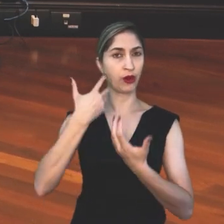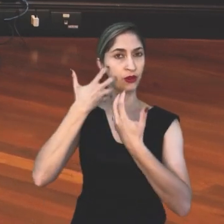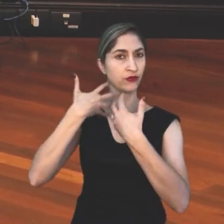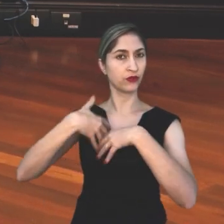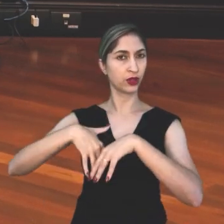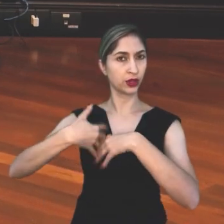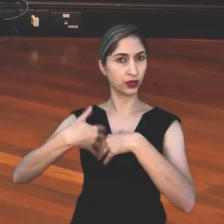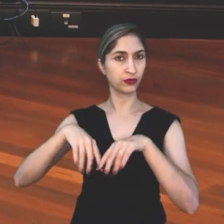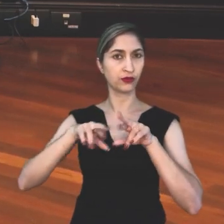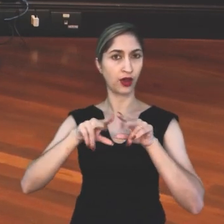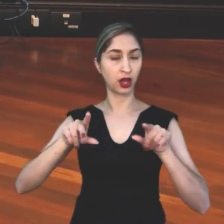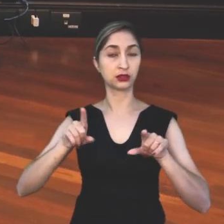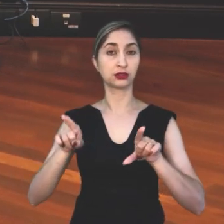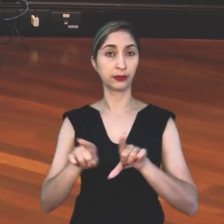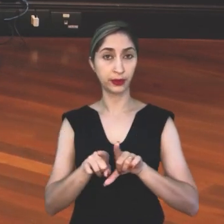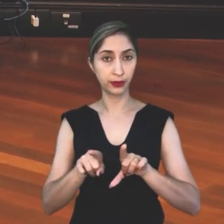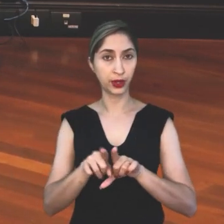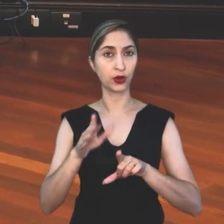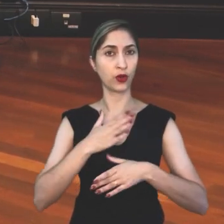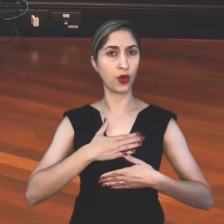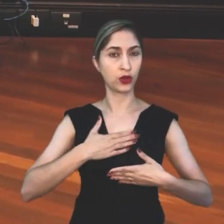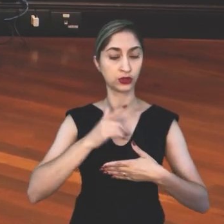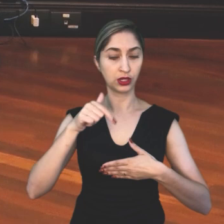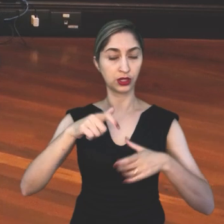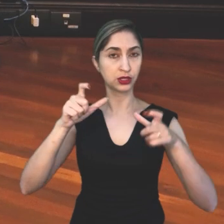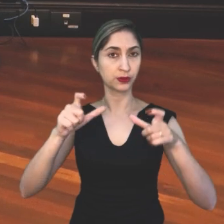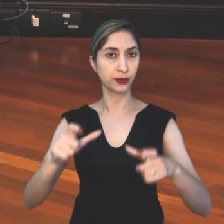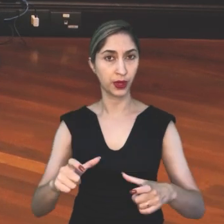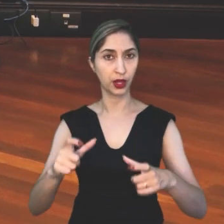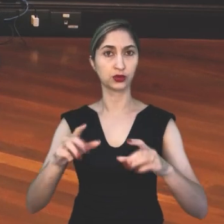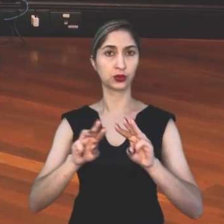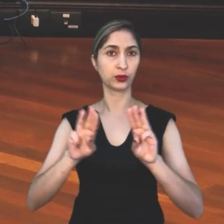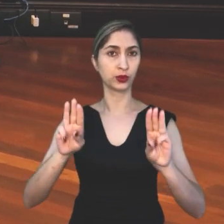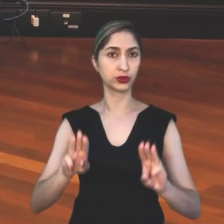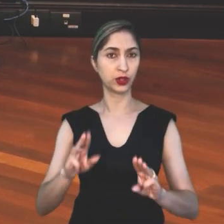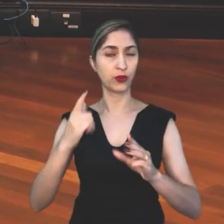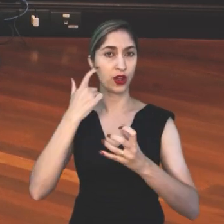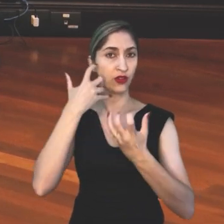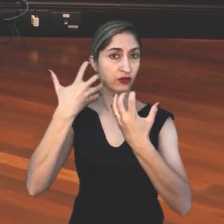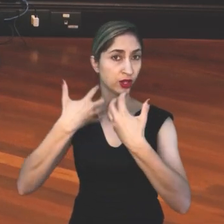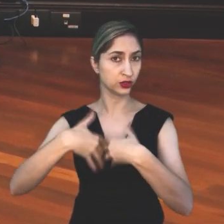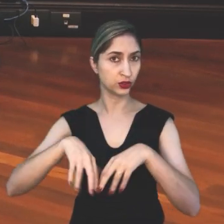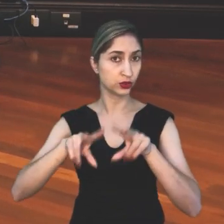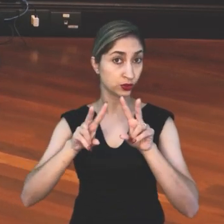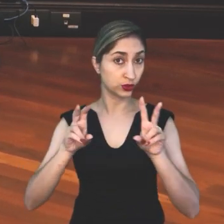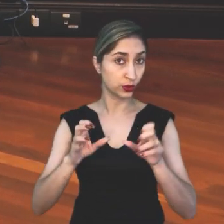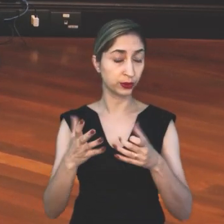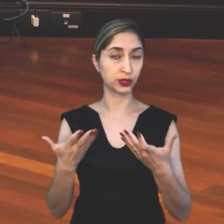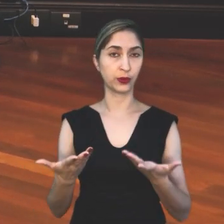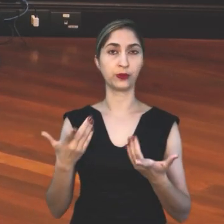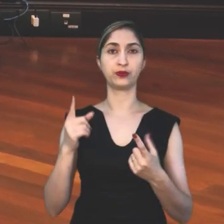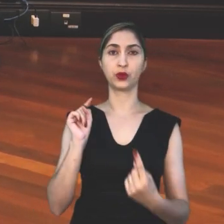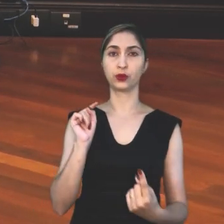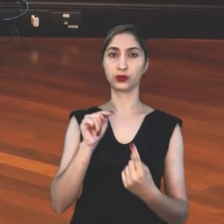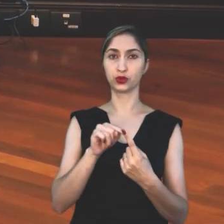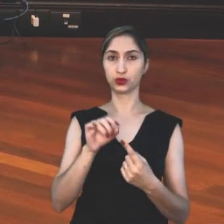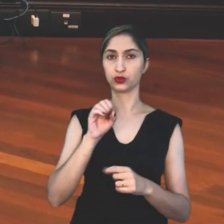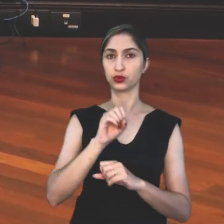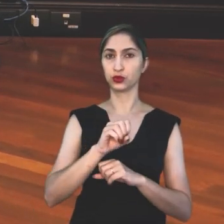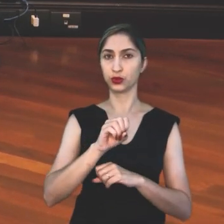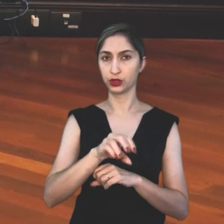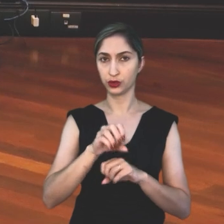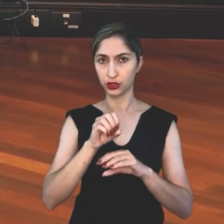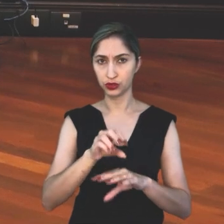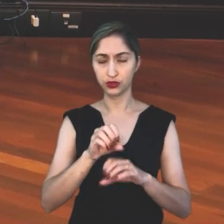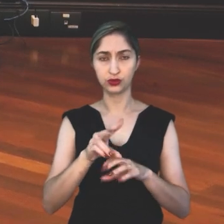estudando, para a minha vida, para o jeito que eu vejo as coisas, eu também vou trazer para esse acervo que eu visito, que eu trabalho, que eu valorizo e que ele conversa comigo.